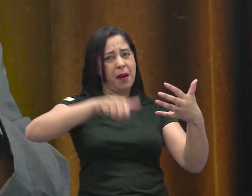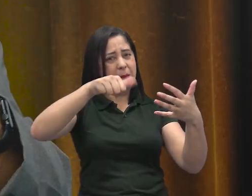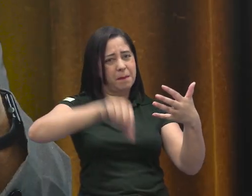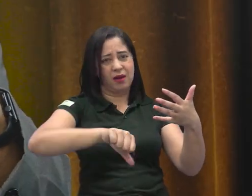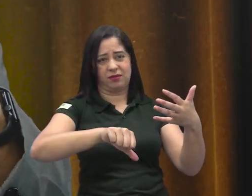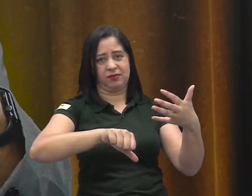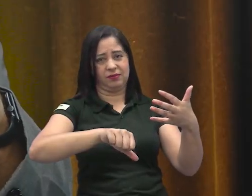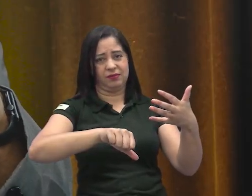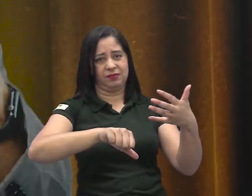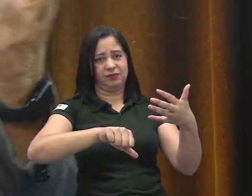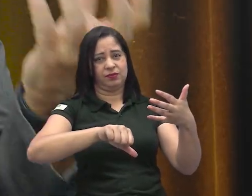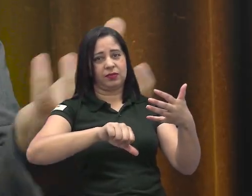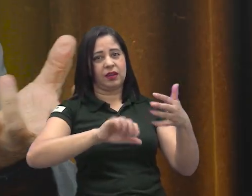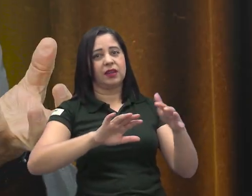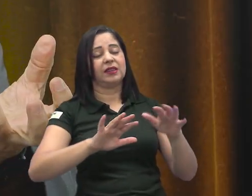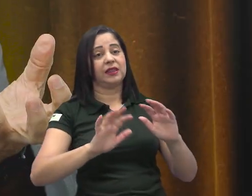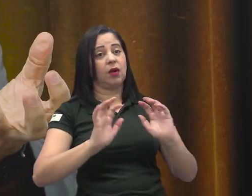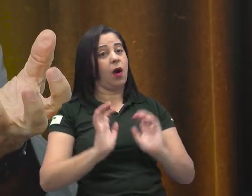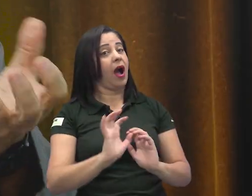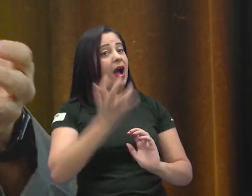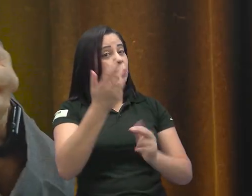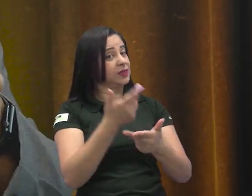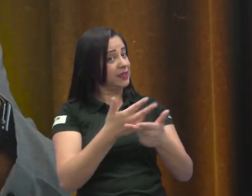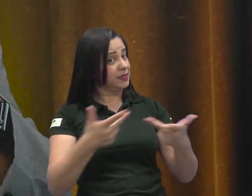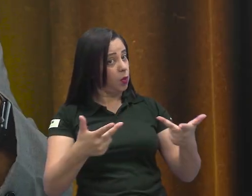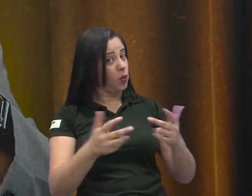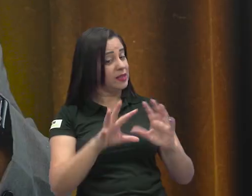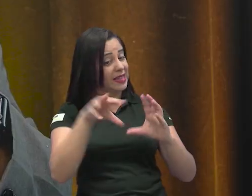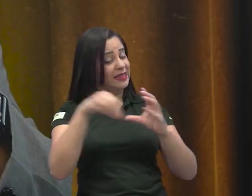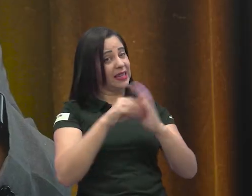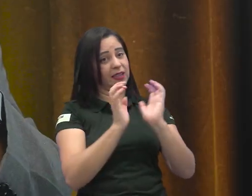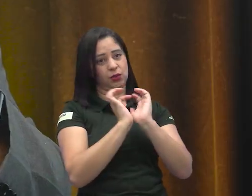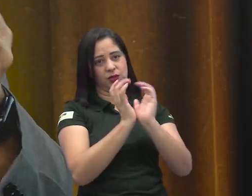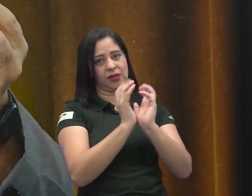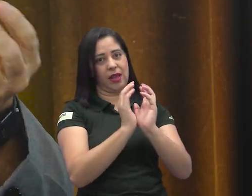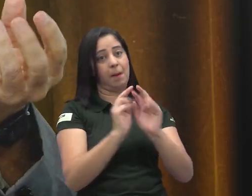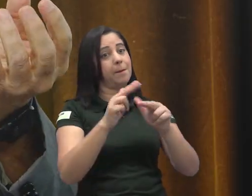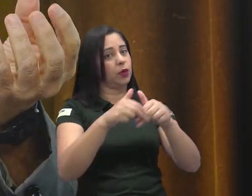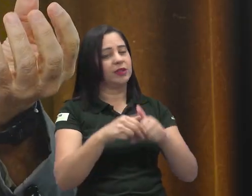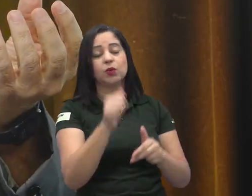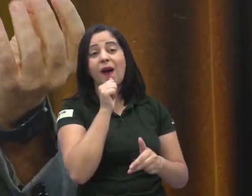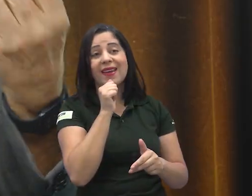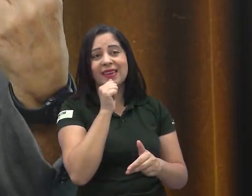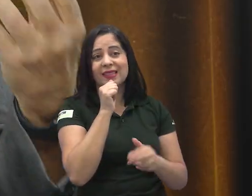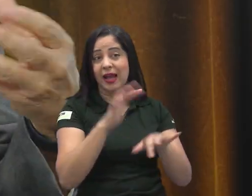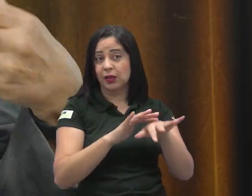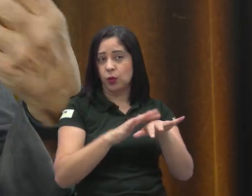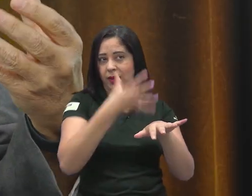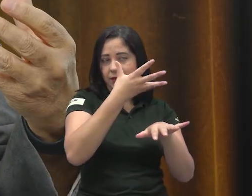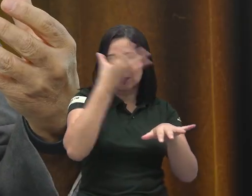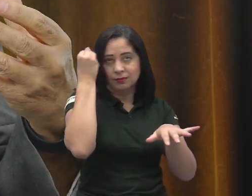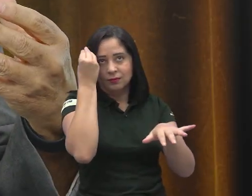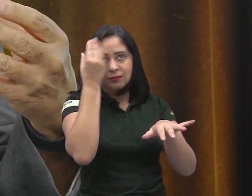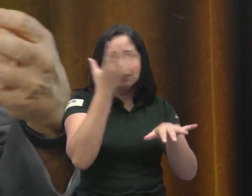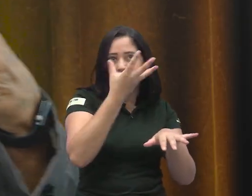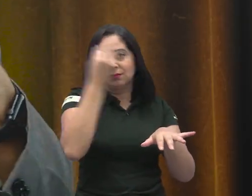sinapse. Então, acontecem muitas coisas no cérebro. Por isso que não vai ter nunca um tratamento único. Nós vamos ter